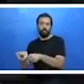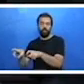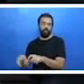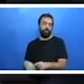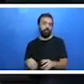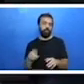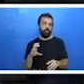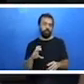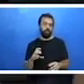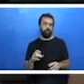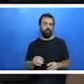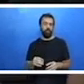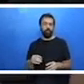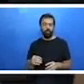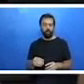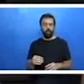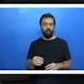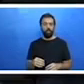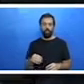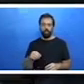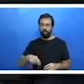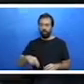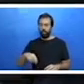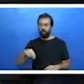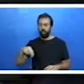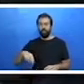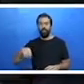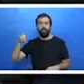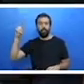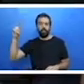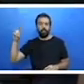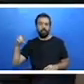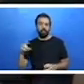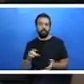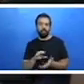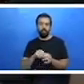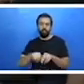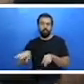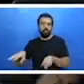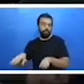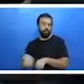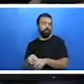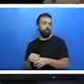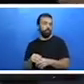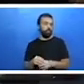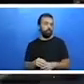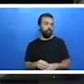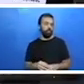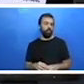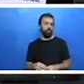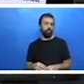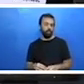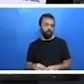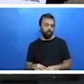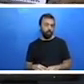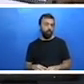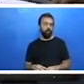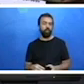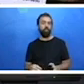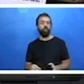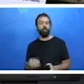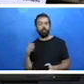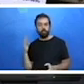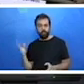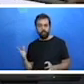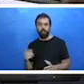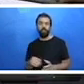ser conhecidos apenas no Nordeste, acompanharam o progresso tecnológico e sobreviveram. O